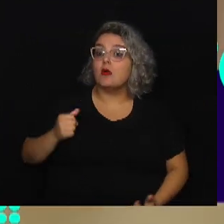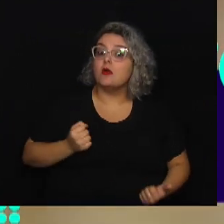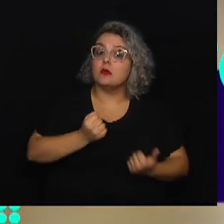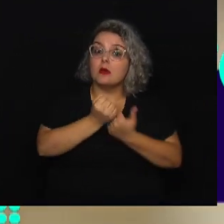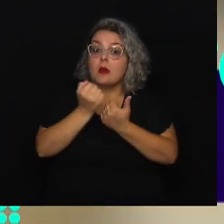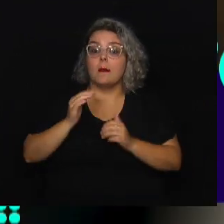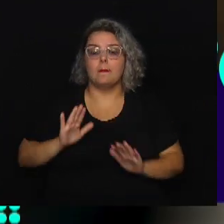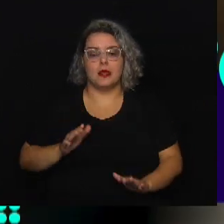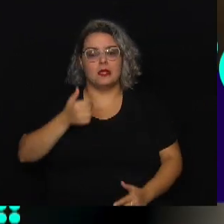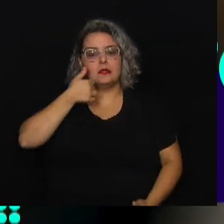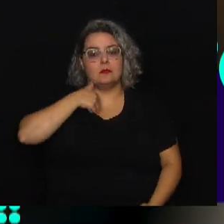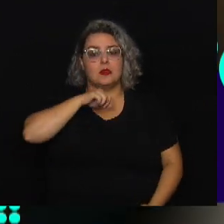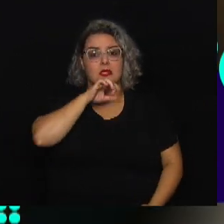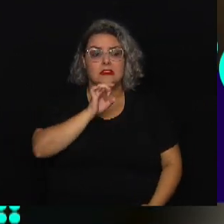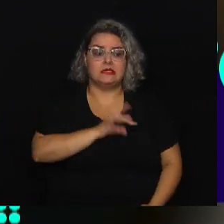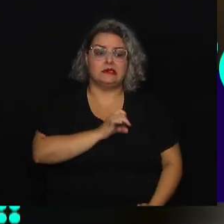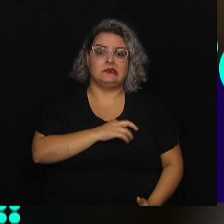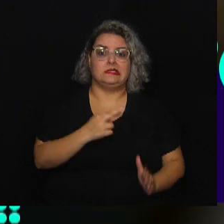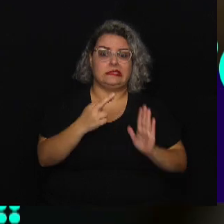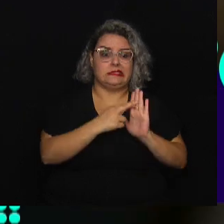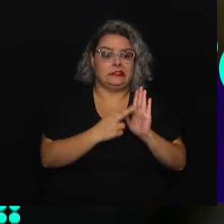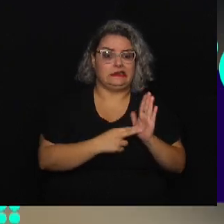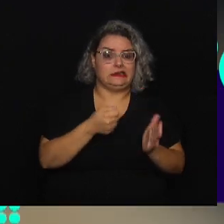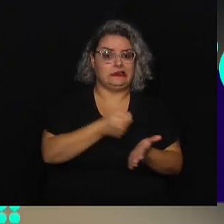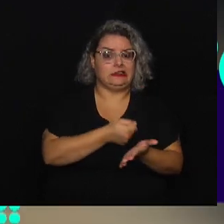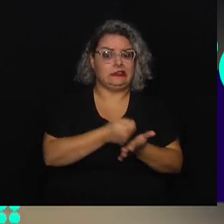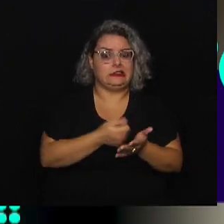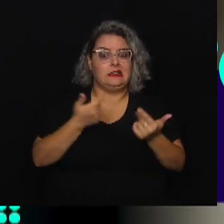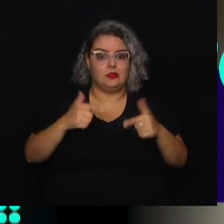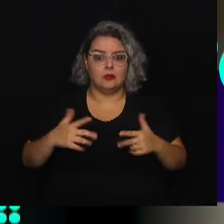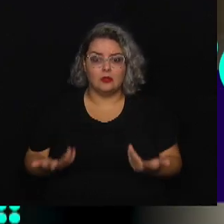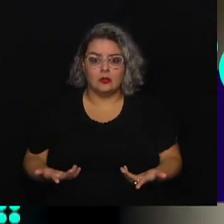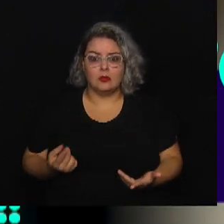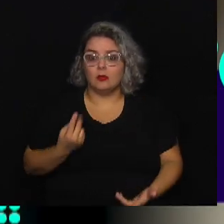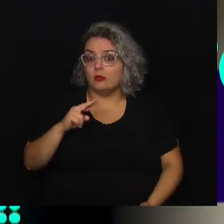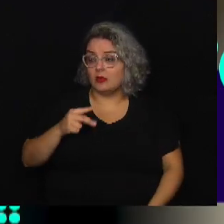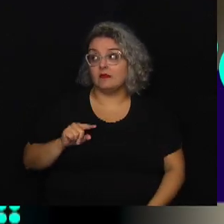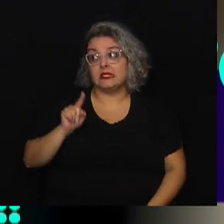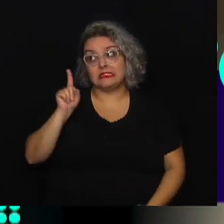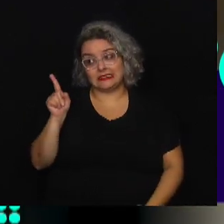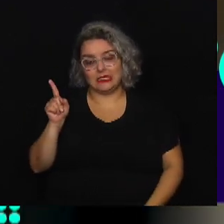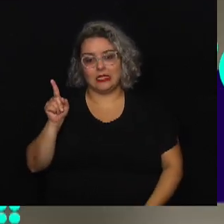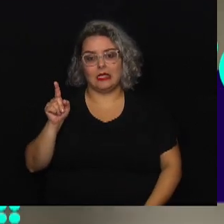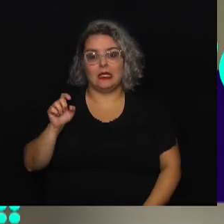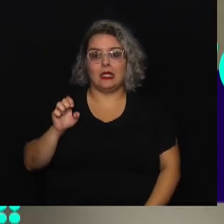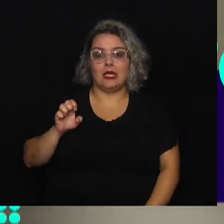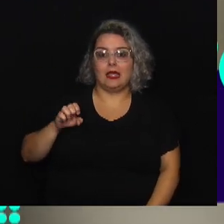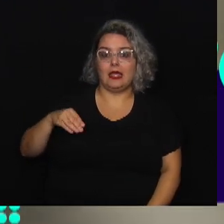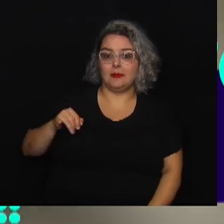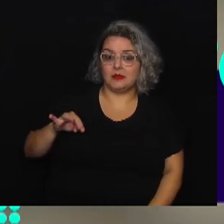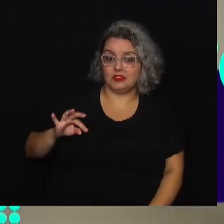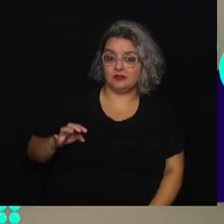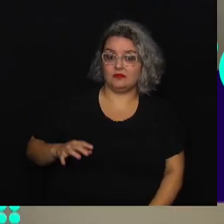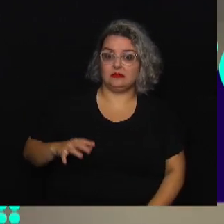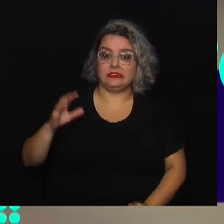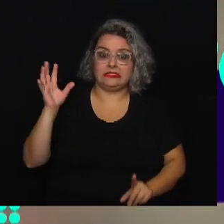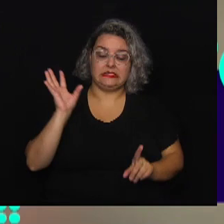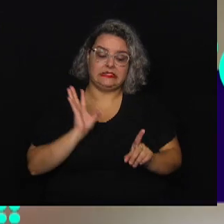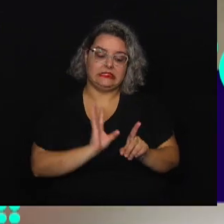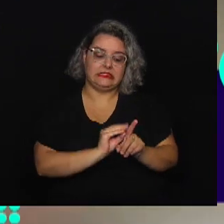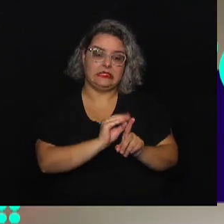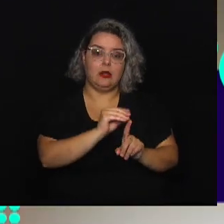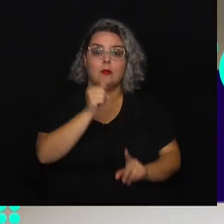mãe temia pelas regras rígidas do local. Uma vez lá, Emmett foi acusado de assédio por uma mulher